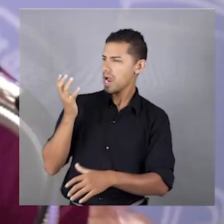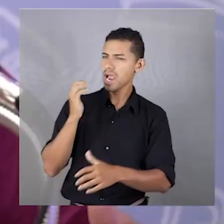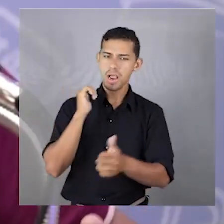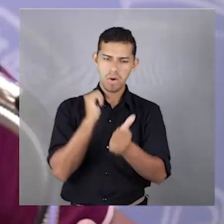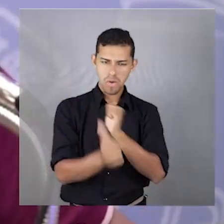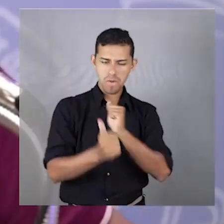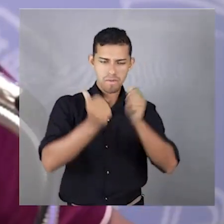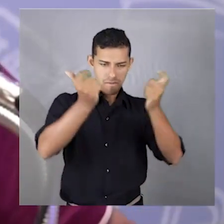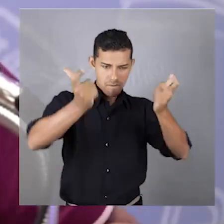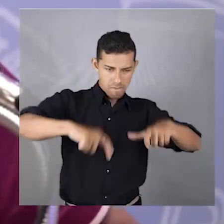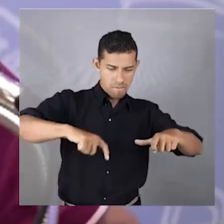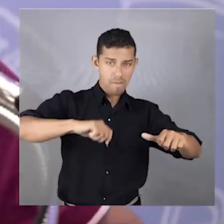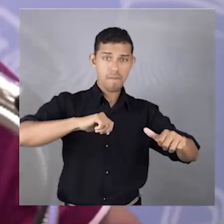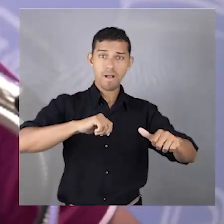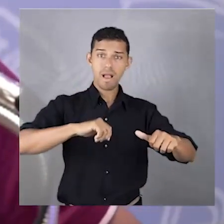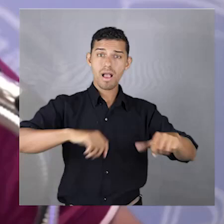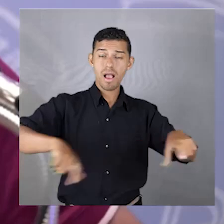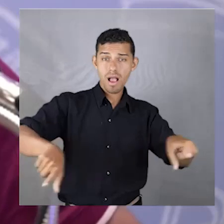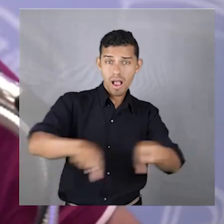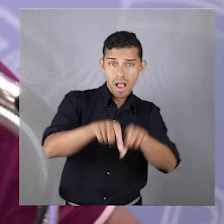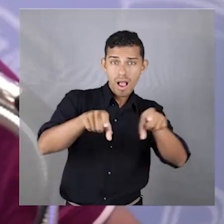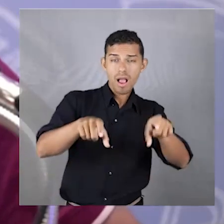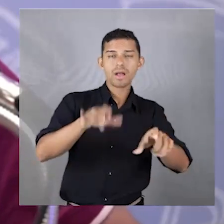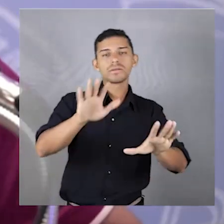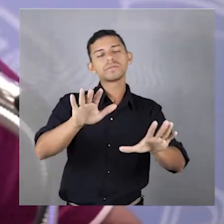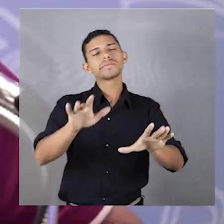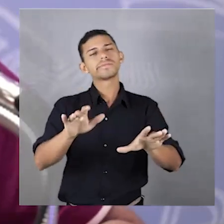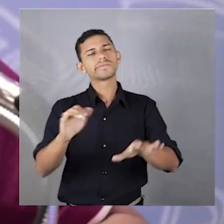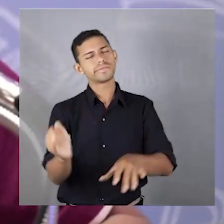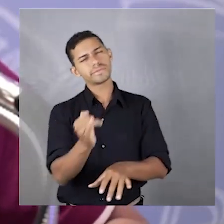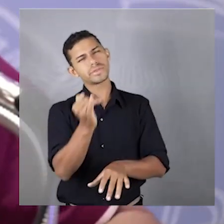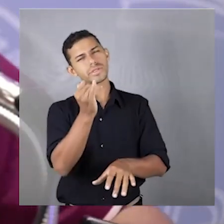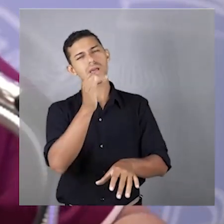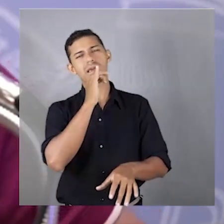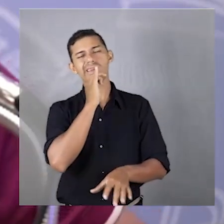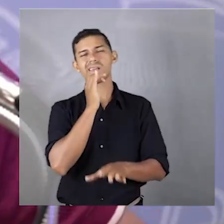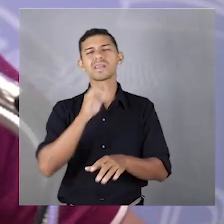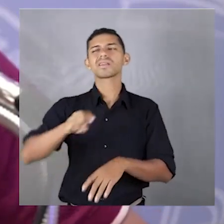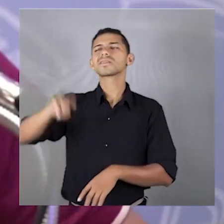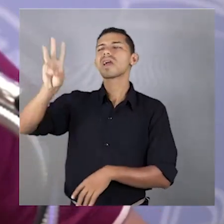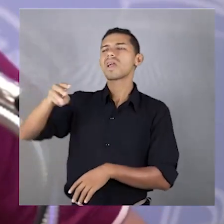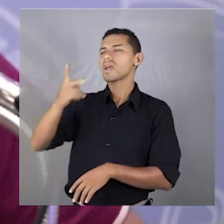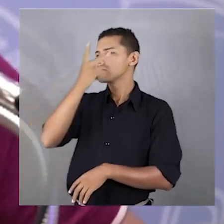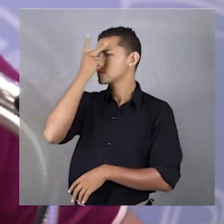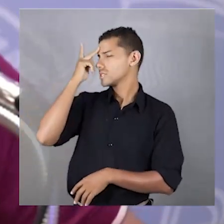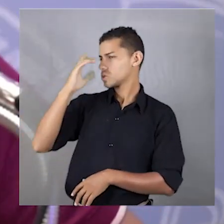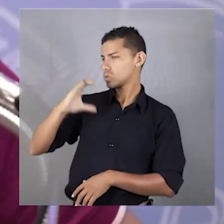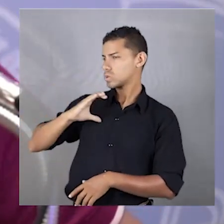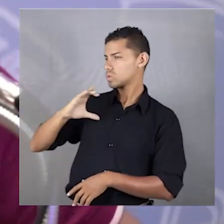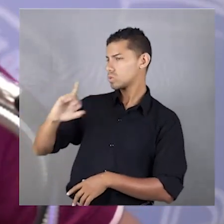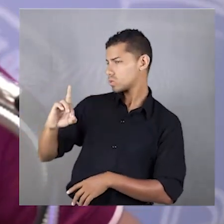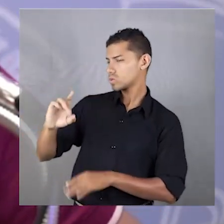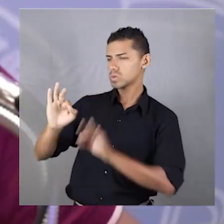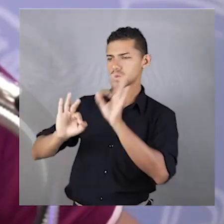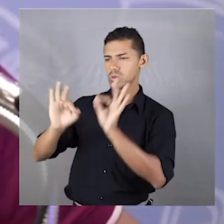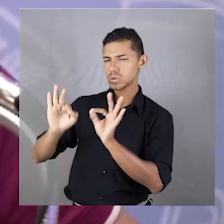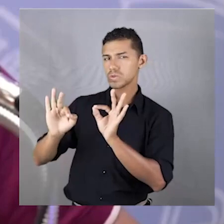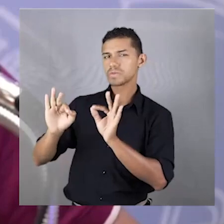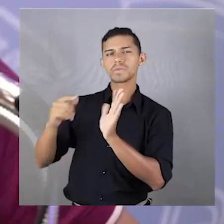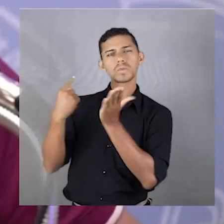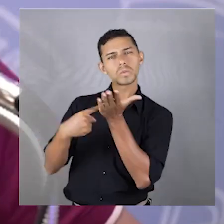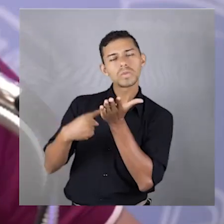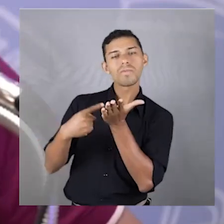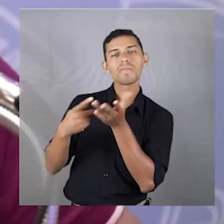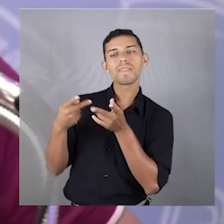quer jogar o futsal, é necessário, é importante a gente ver lá com quem está na organização, procurar a equipe do Vem Pro Parque para